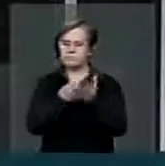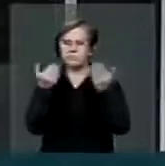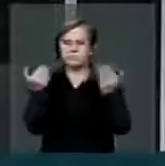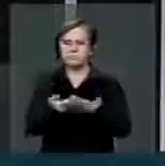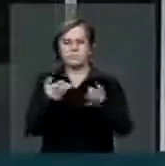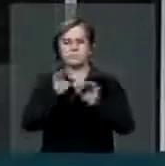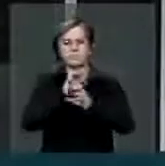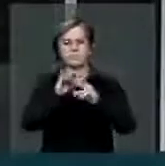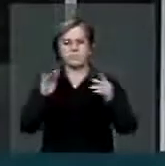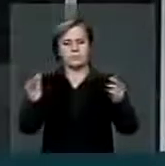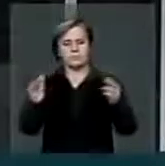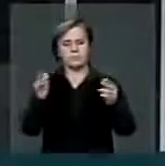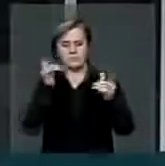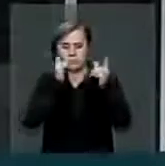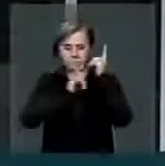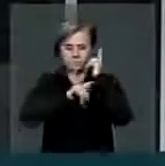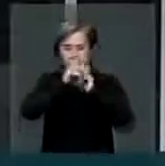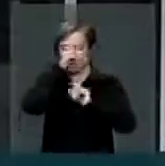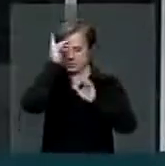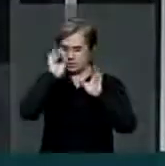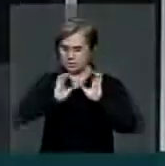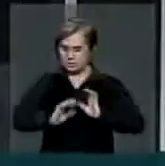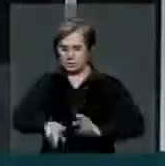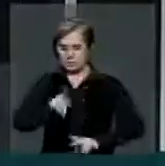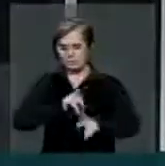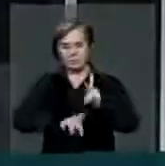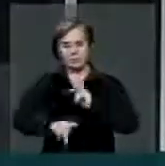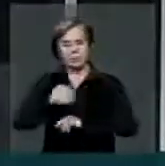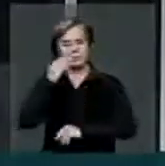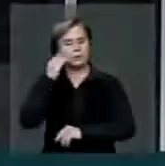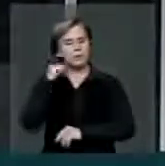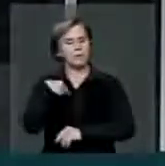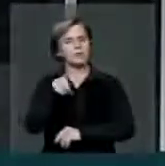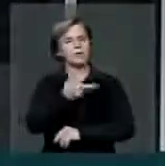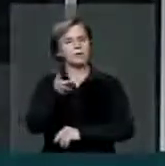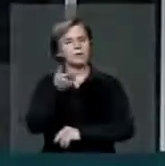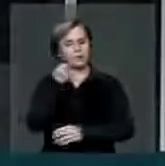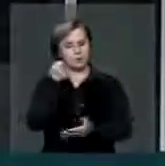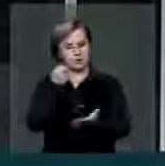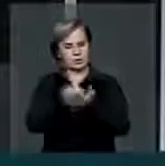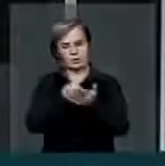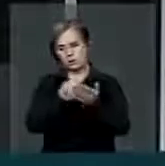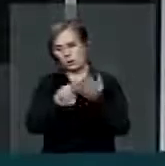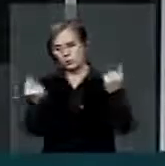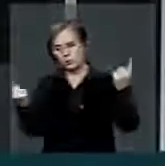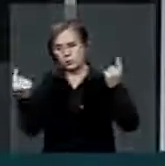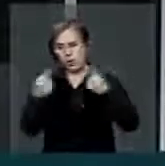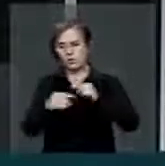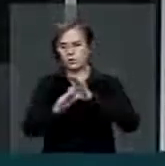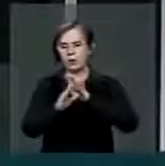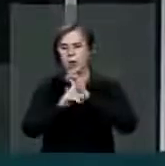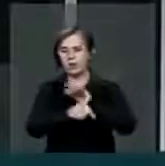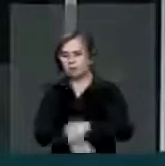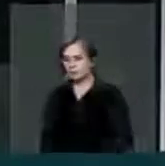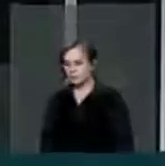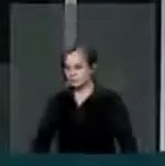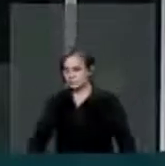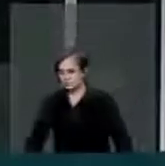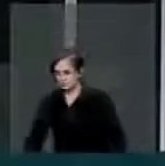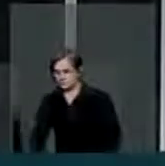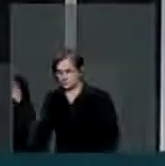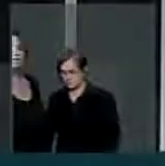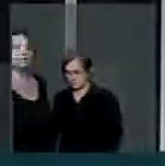questões, para que o cidadão saiba que nós queremos de fato enfrentar de maneira radical uma